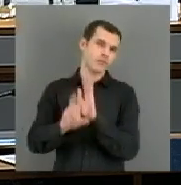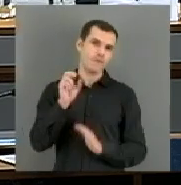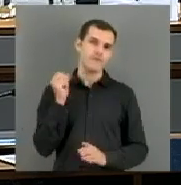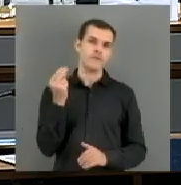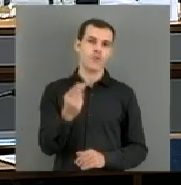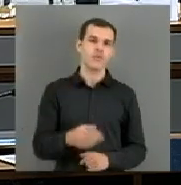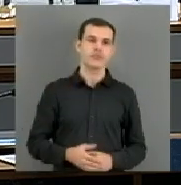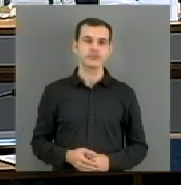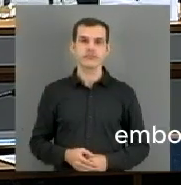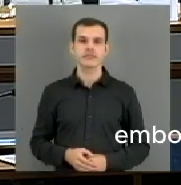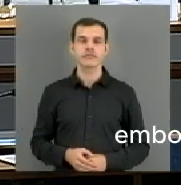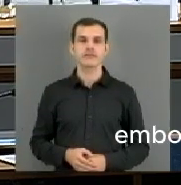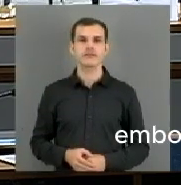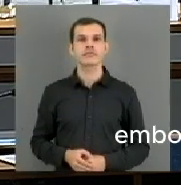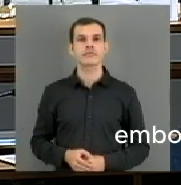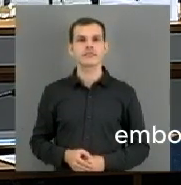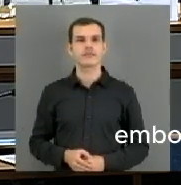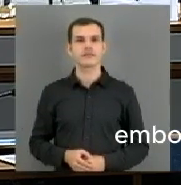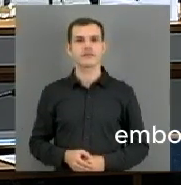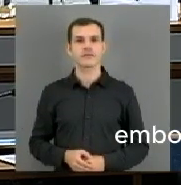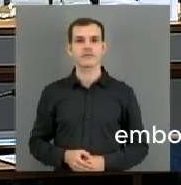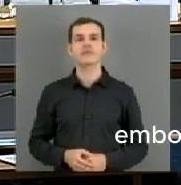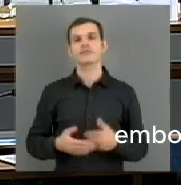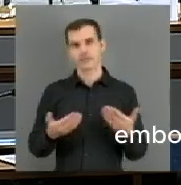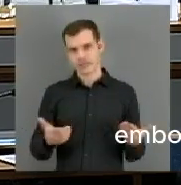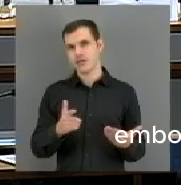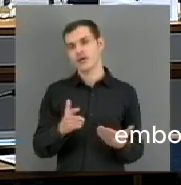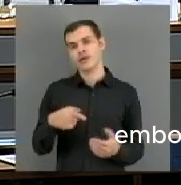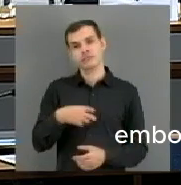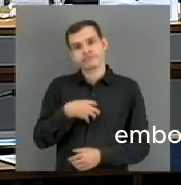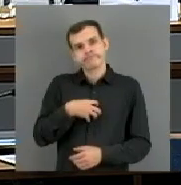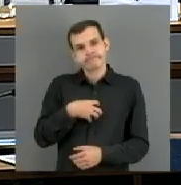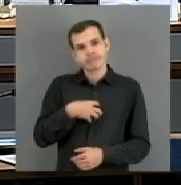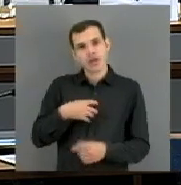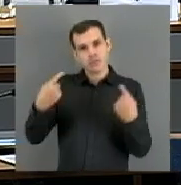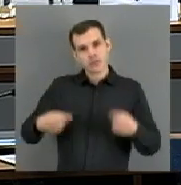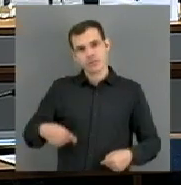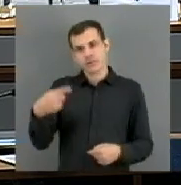decisão, embora tenha me decepcionado com essa postura.